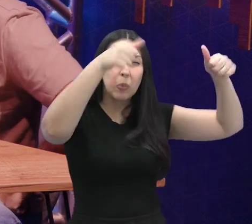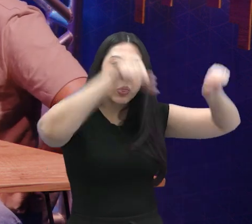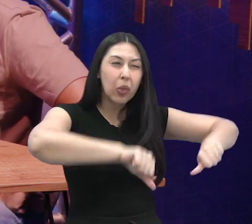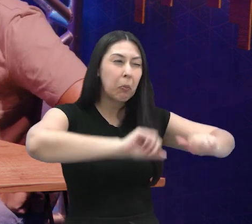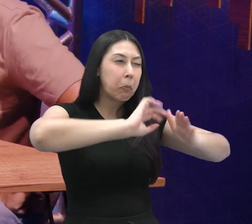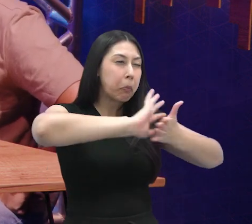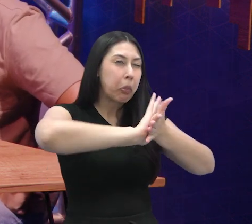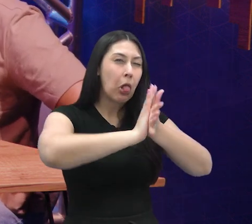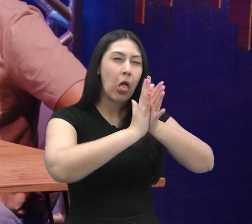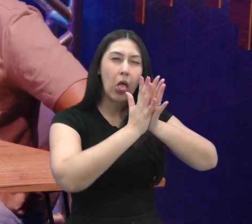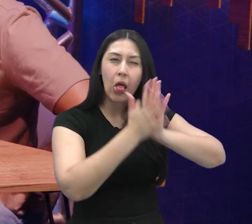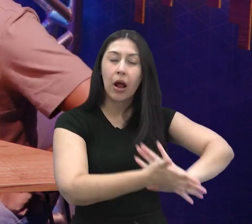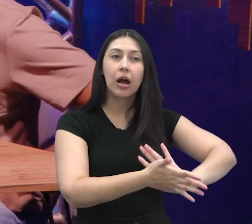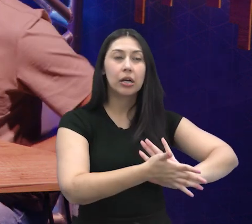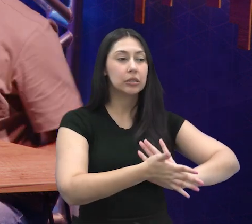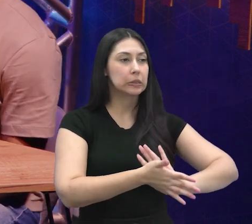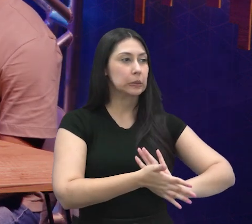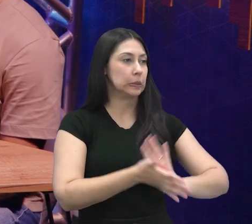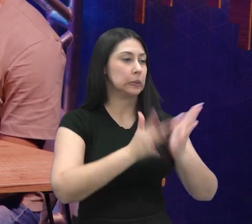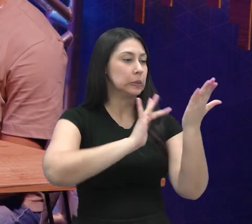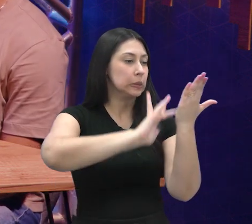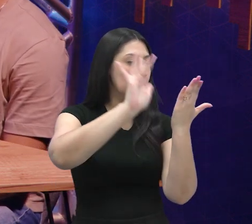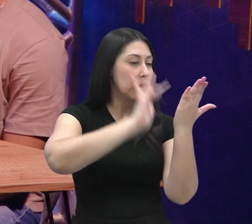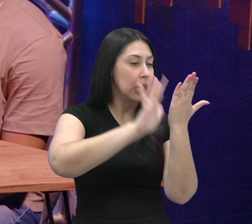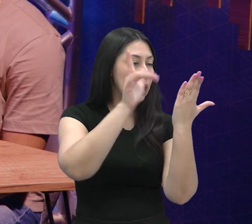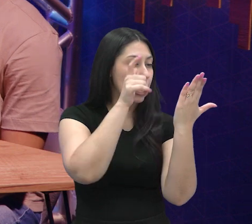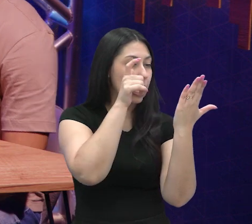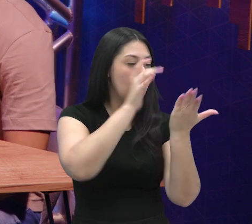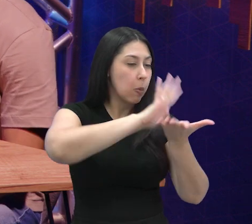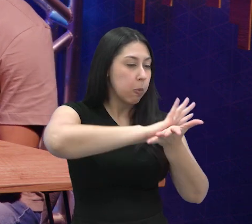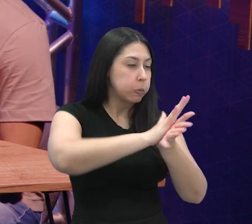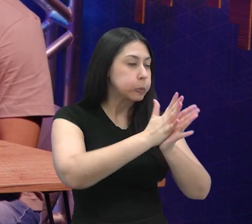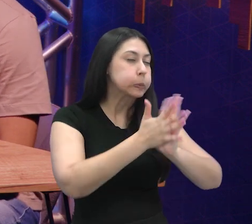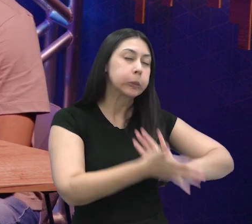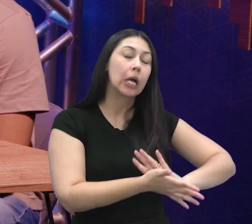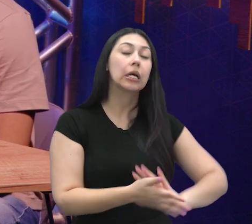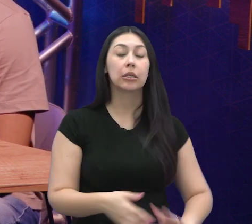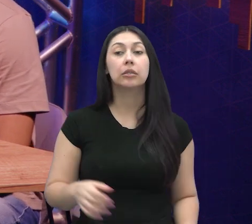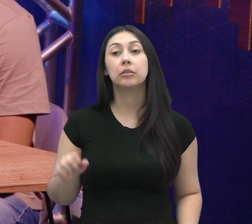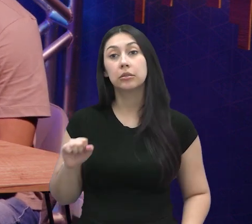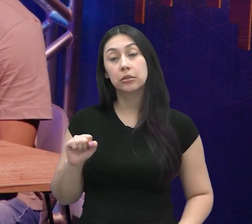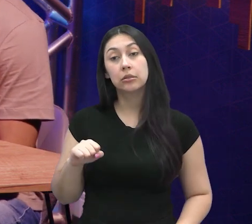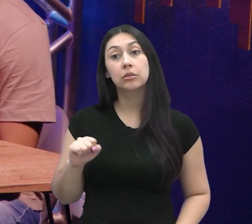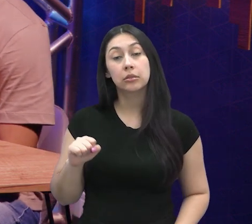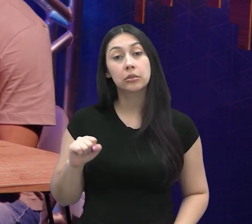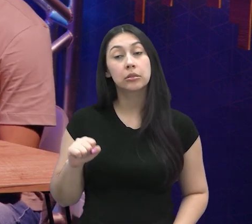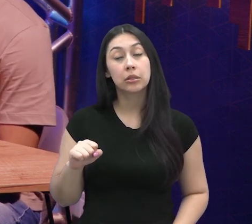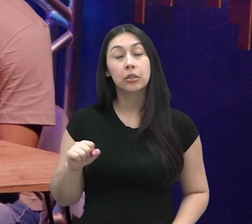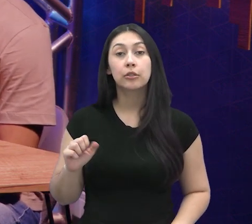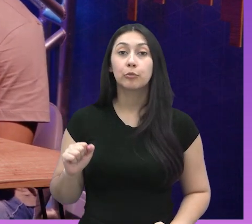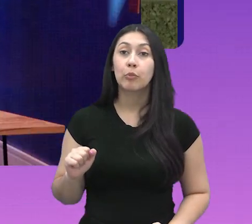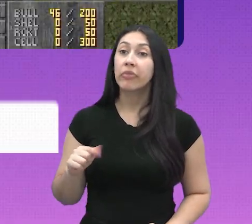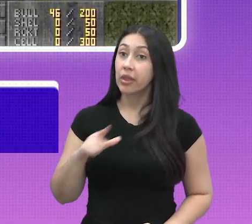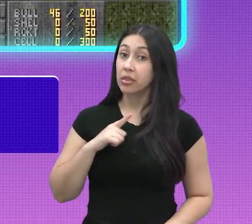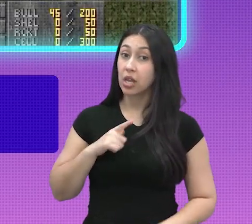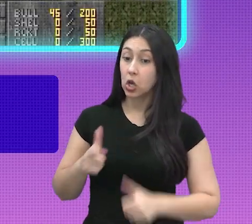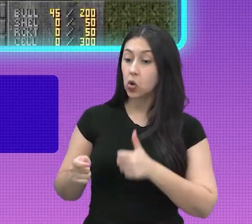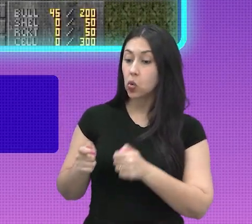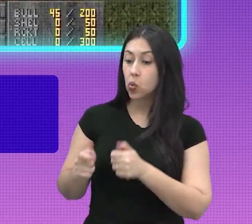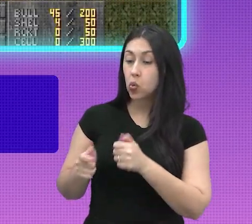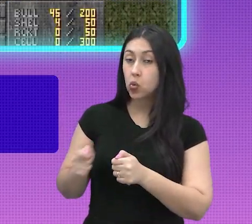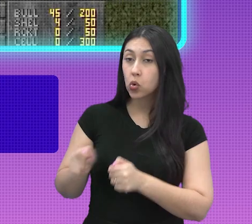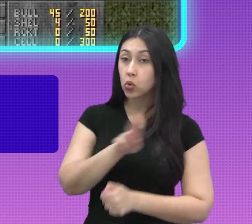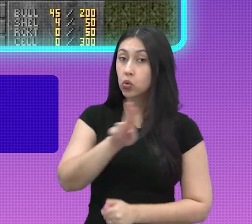né? Então, você ficar rolando a desgraça. Rolando a desgraça, né? Tem um jogo